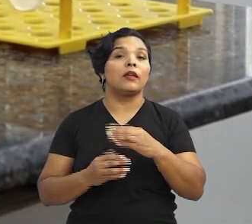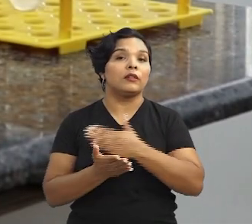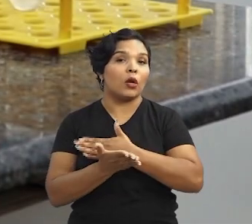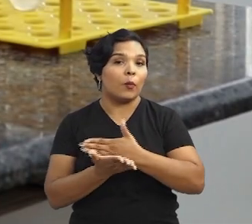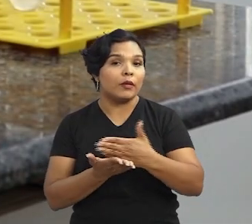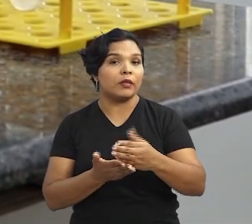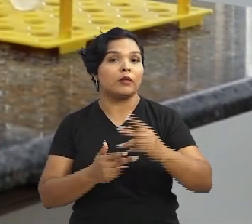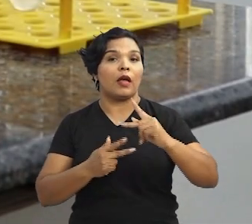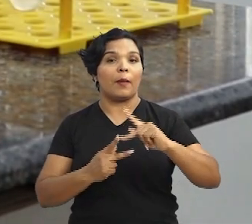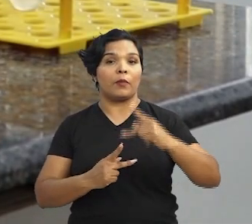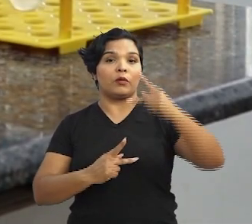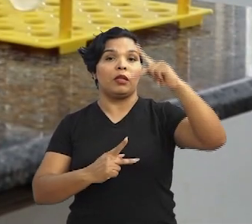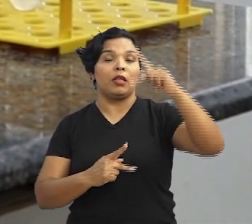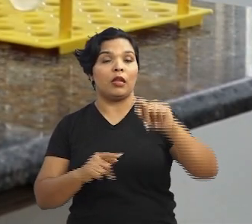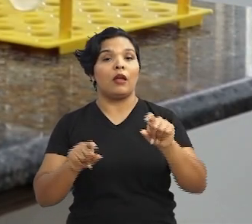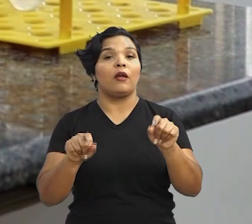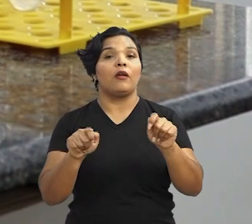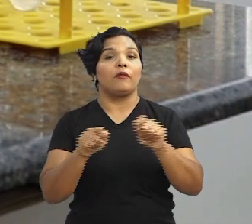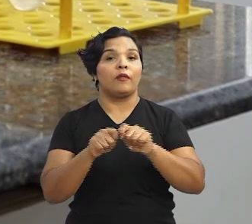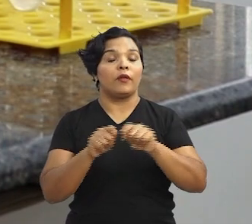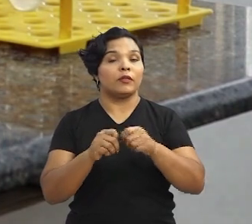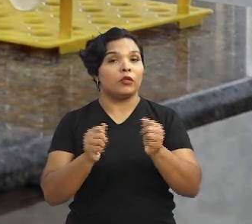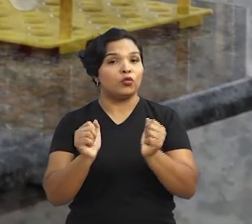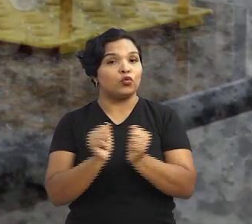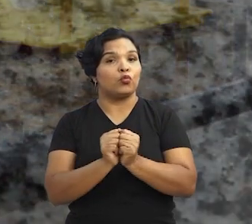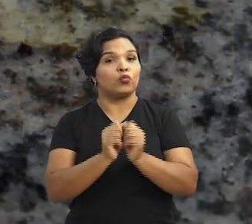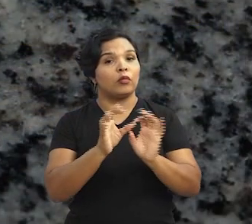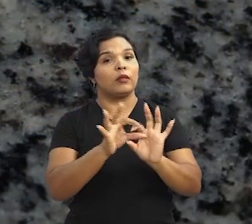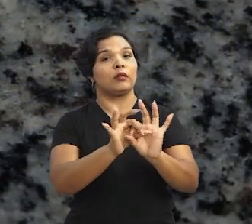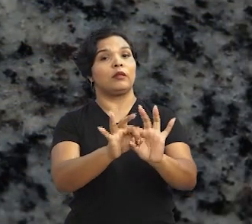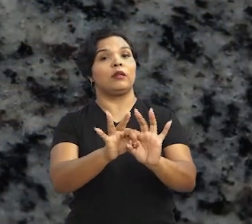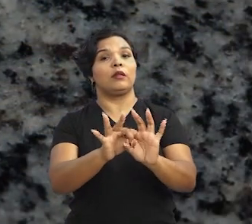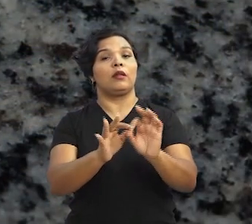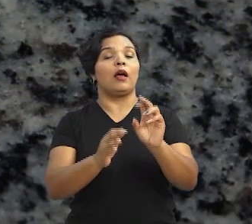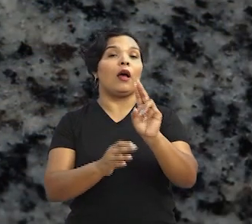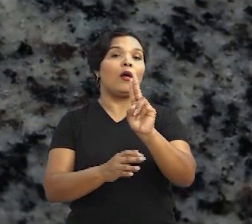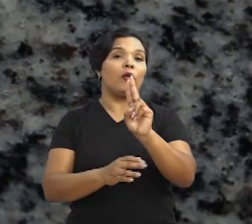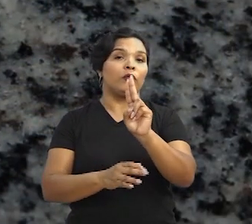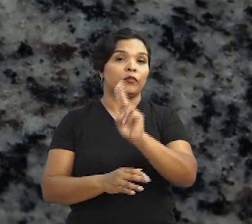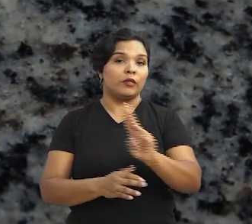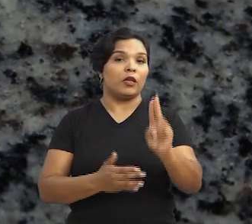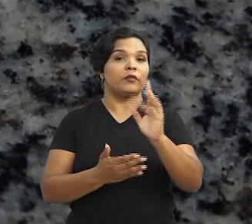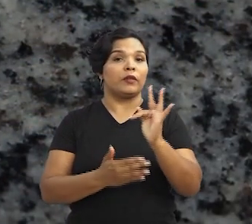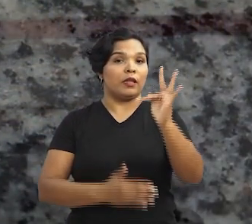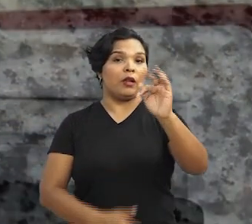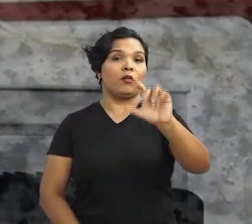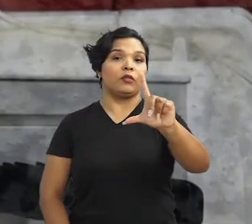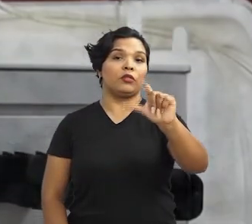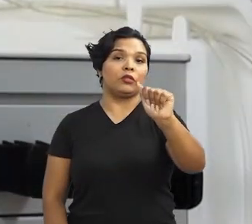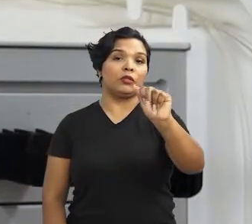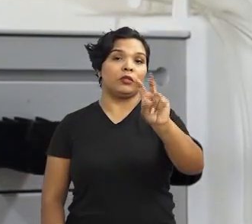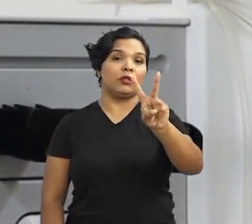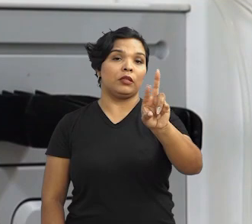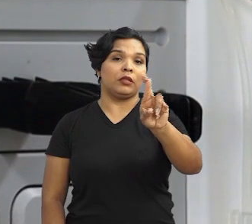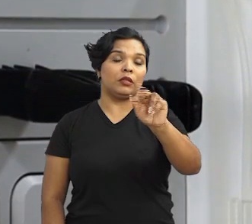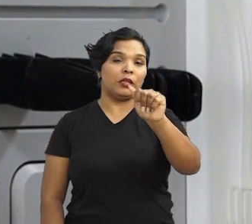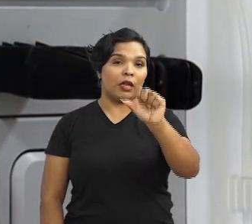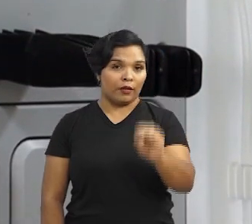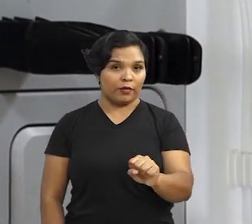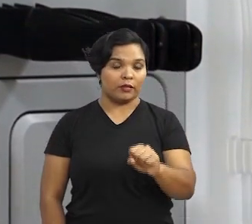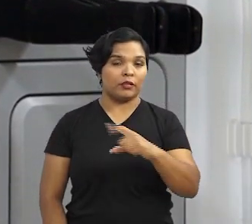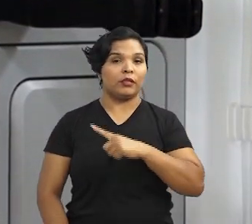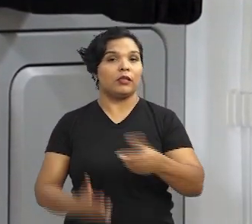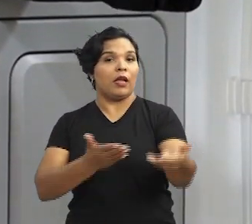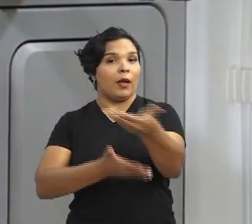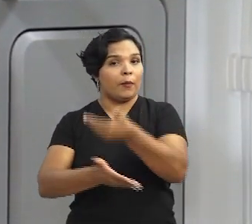resposta imunológica que a gente está fazendo com nossa proteína, a gente vai fazer, né, em convênio com a Universidade Federal de Lavras, onde a gente tem